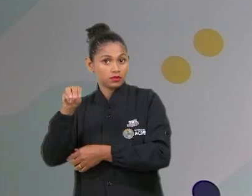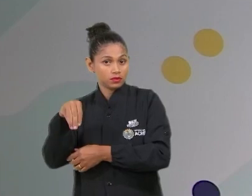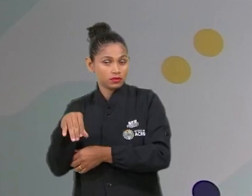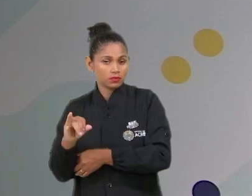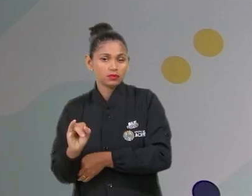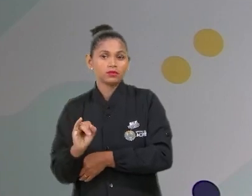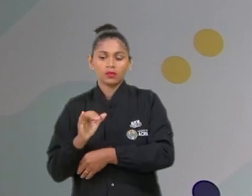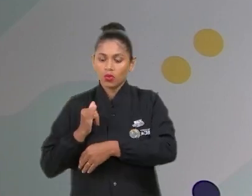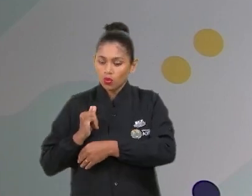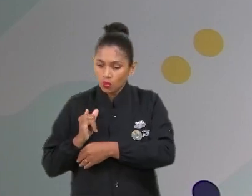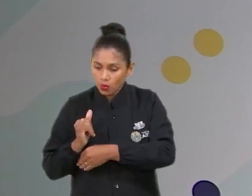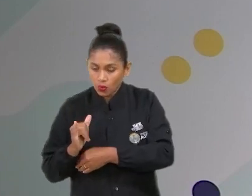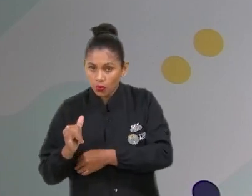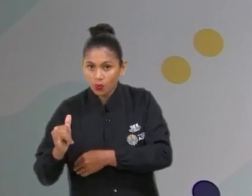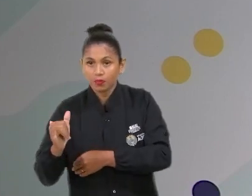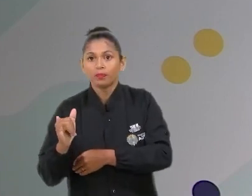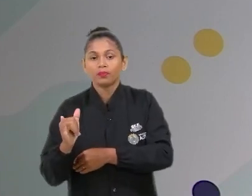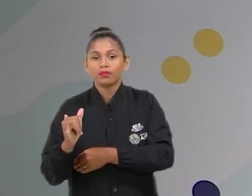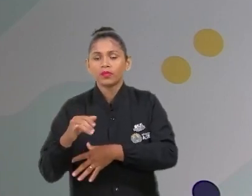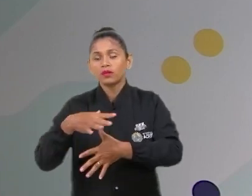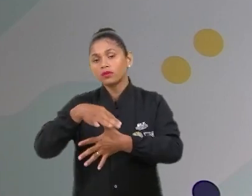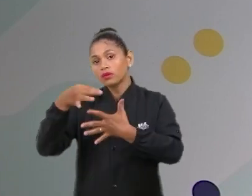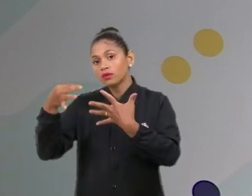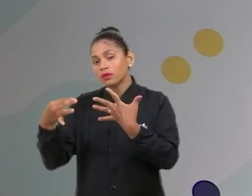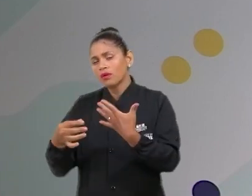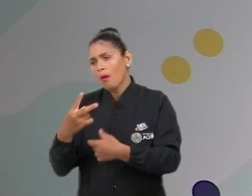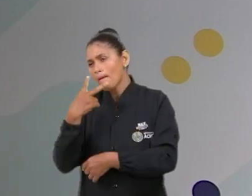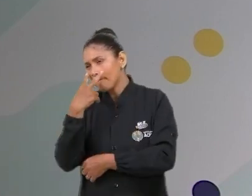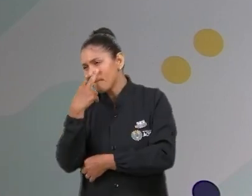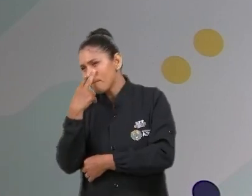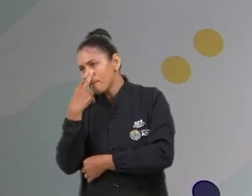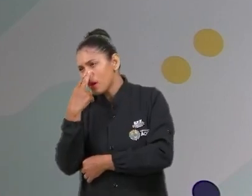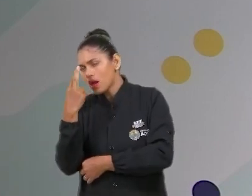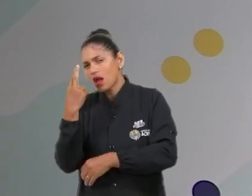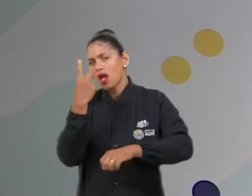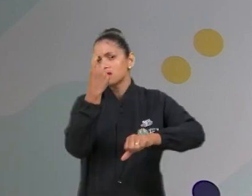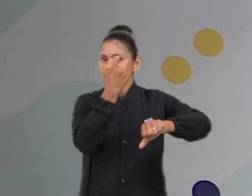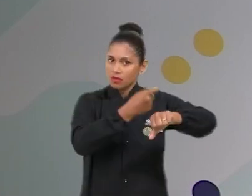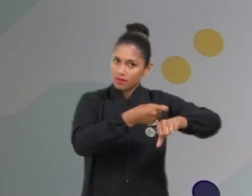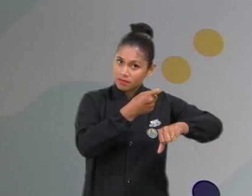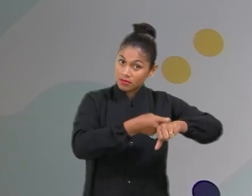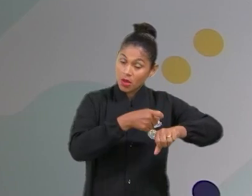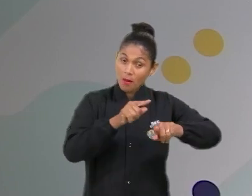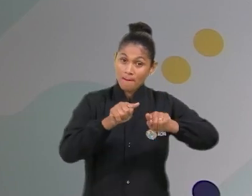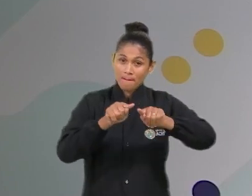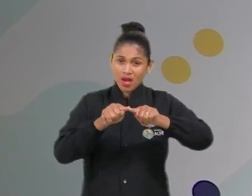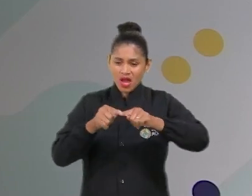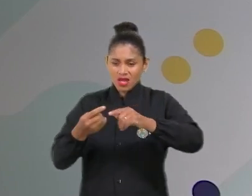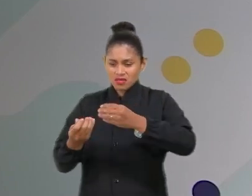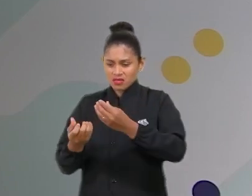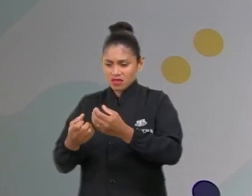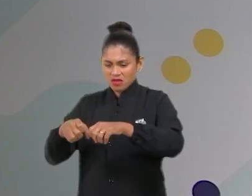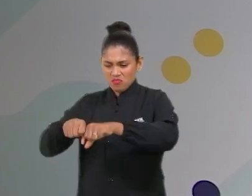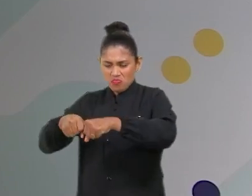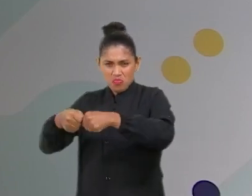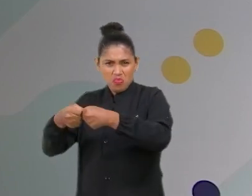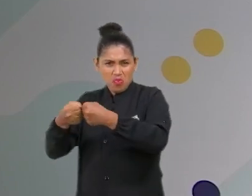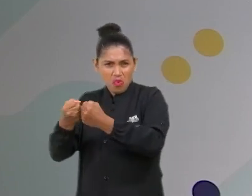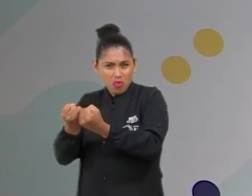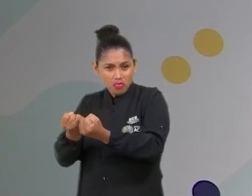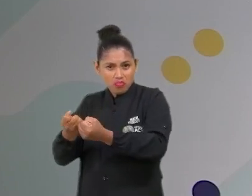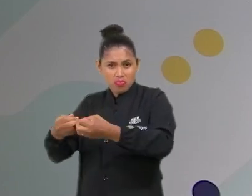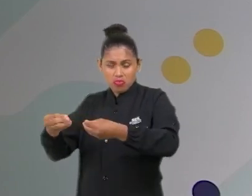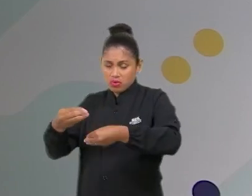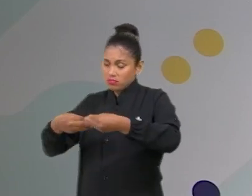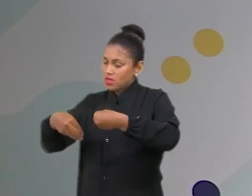o elemento Si, por exemplo, ele parece um metal, mas ele é quebradiço em vez de maleável e não é